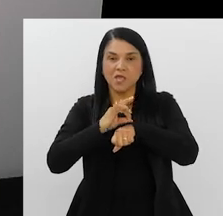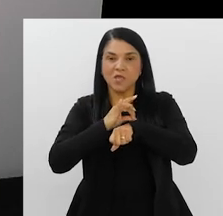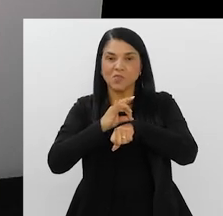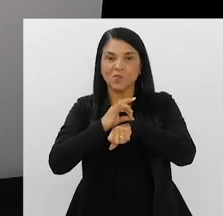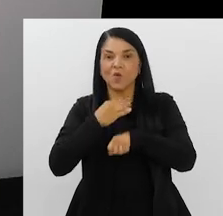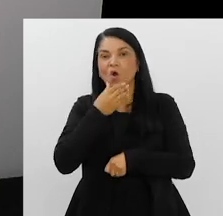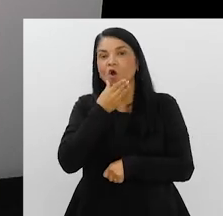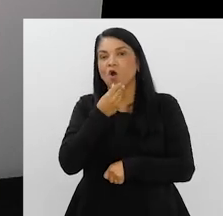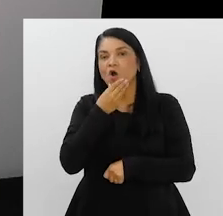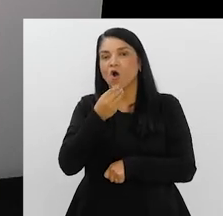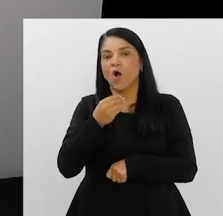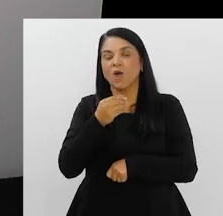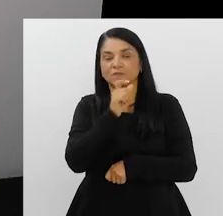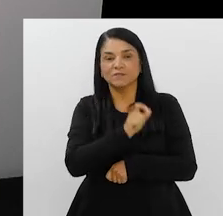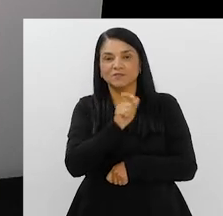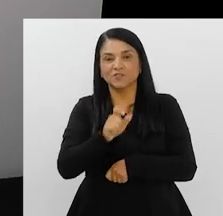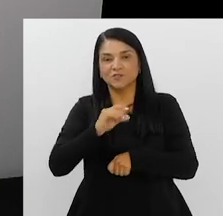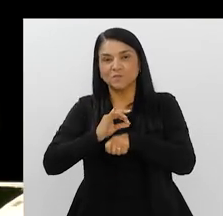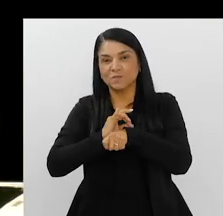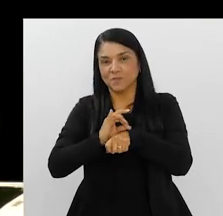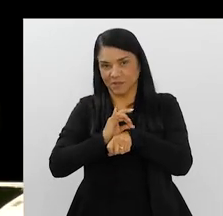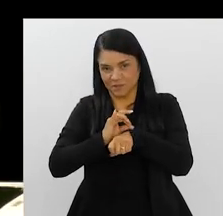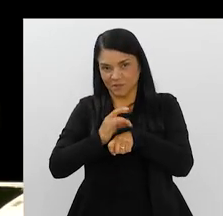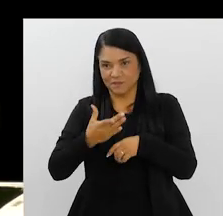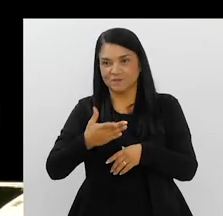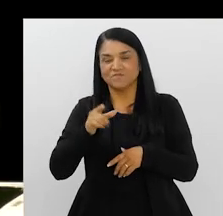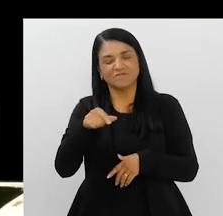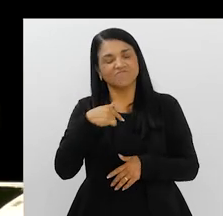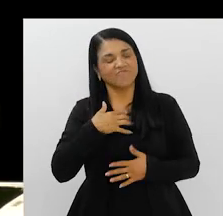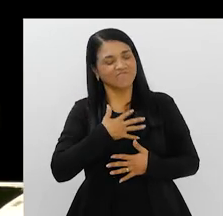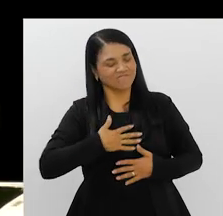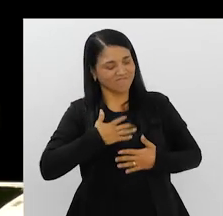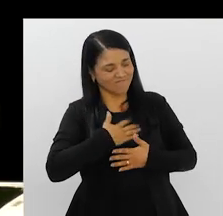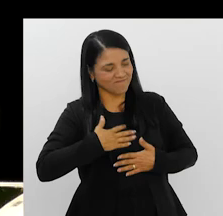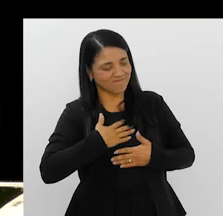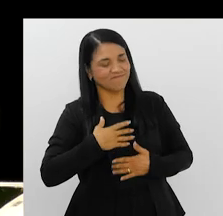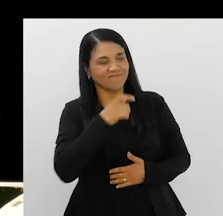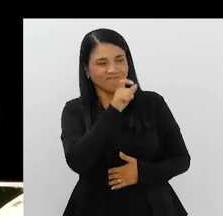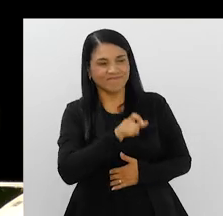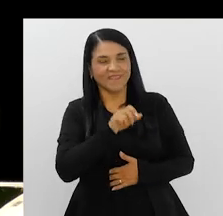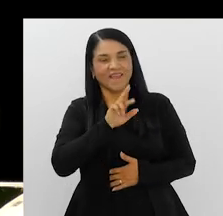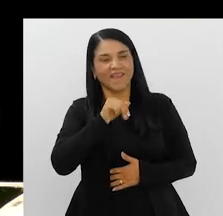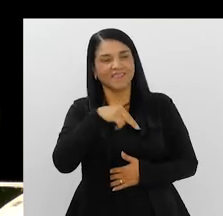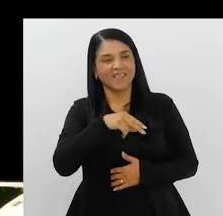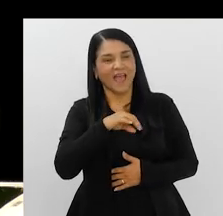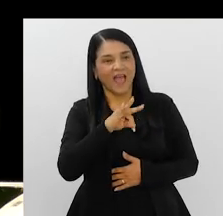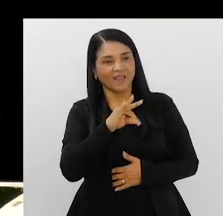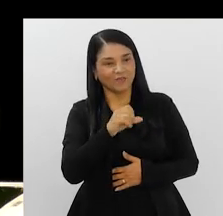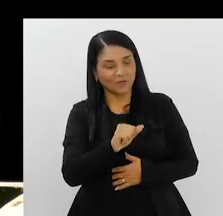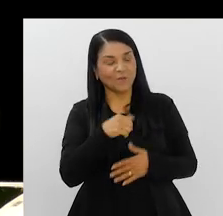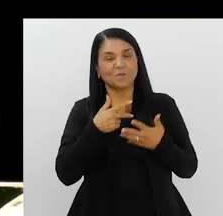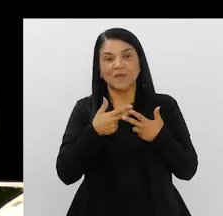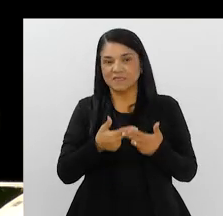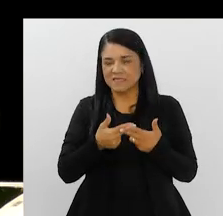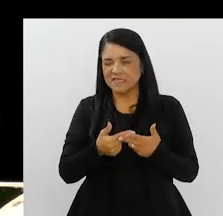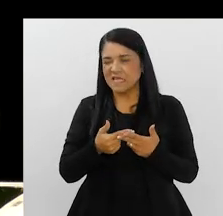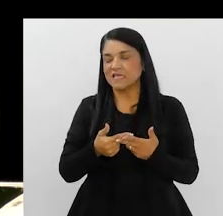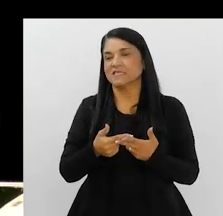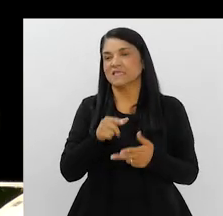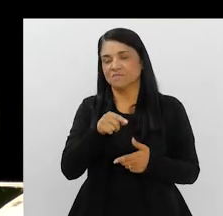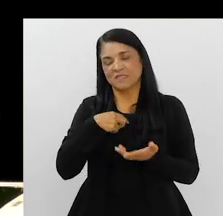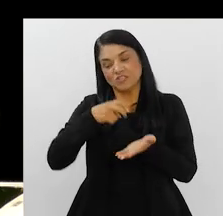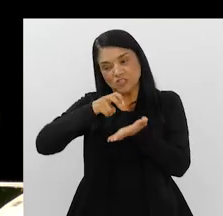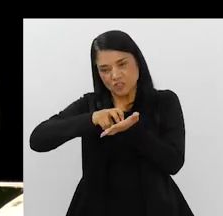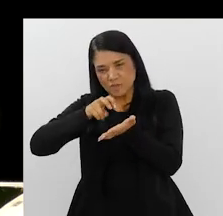Flutuando. Isso aí, quer dizer, o Renato me deu esse prazer e a paciência, porque eu falei, Renato, é de manhã cedo. E, pô, de manhã